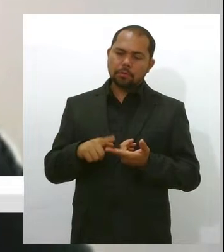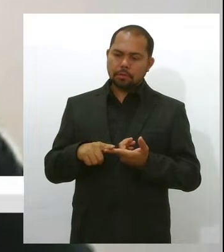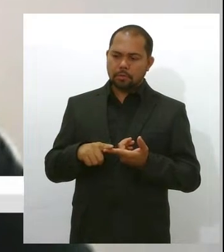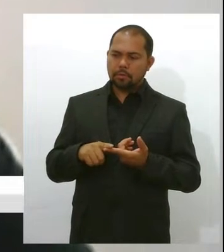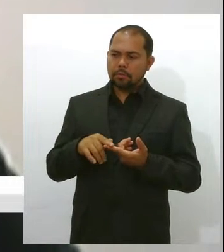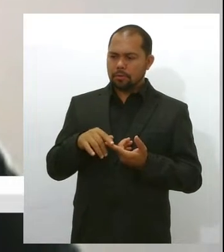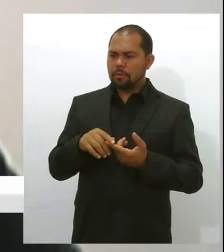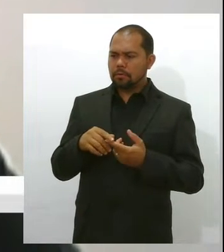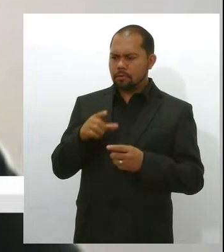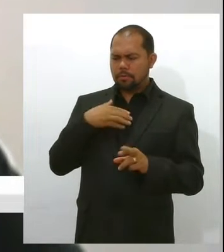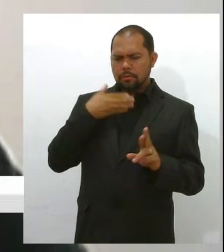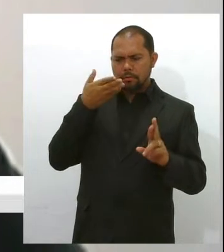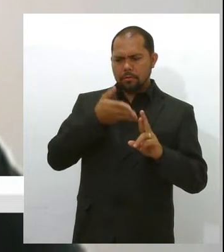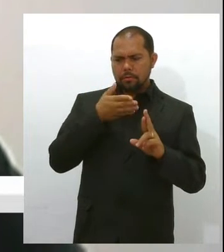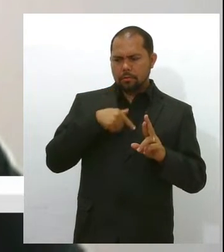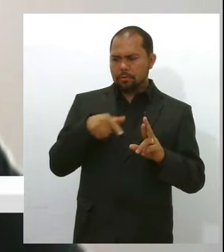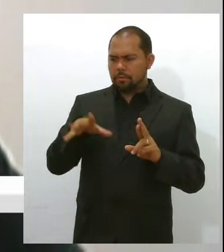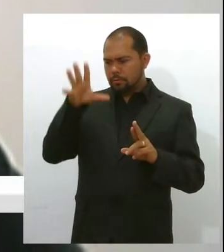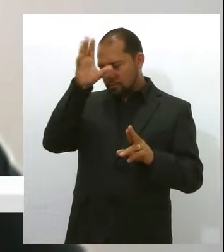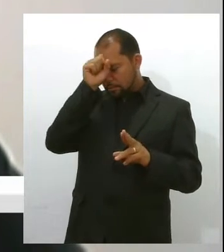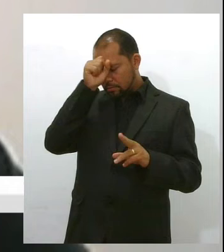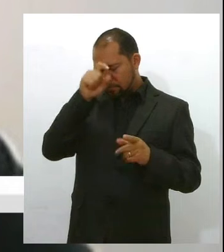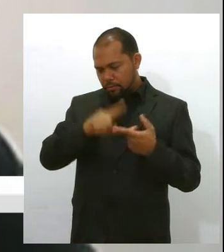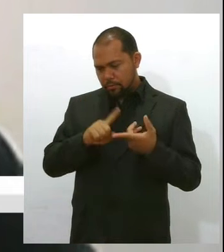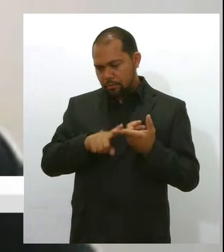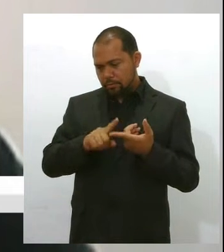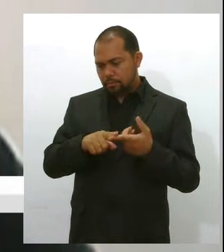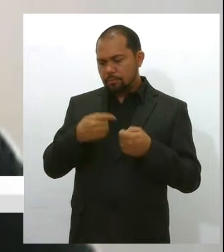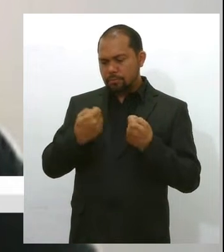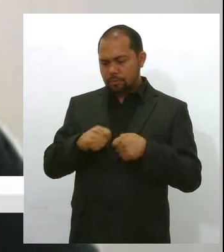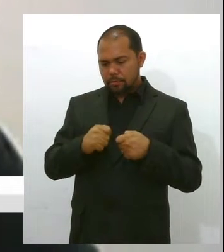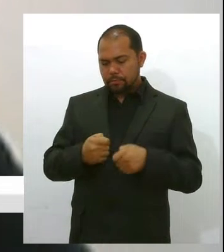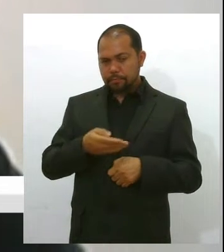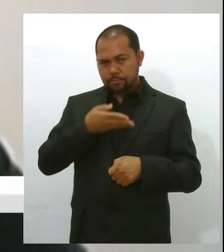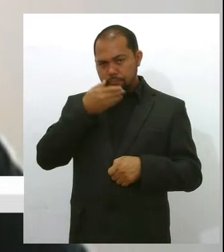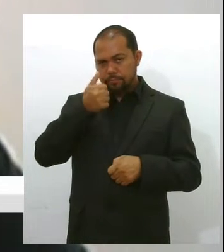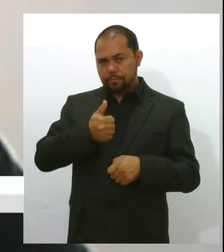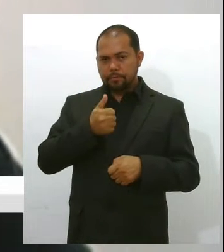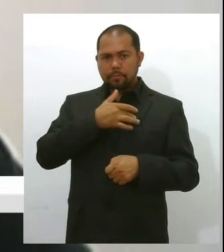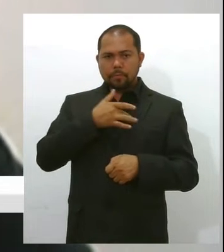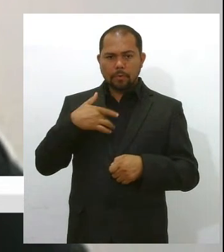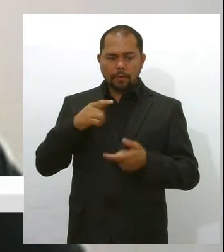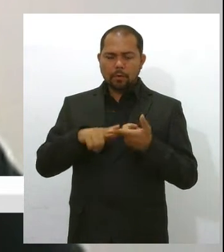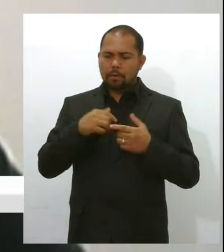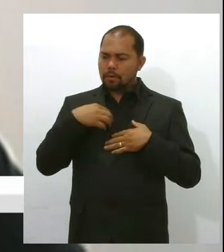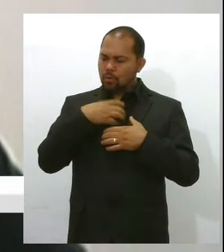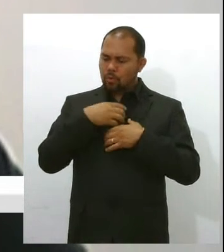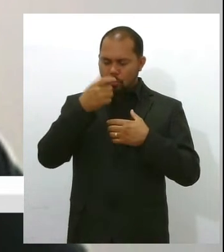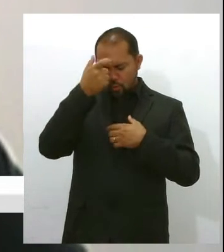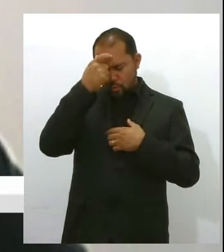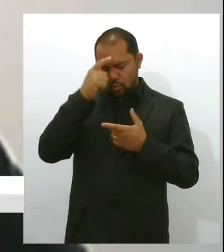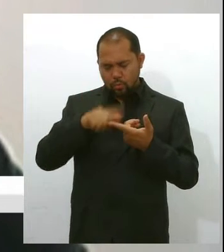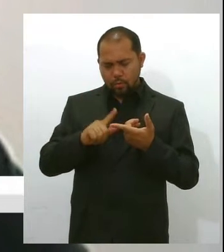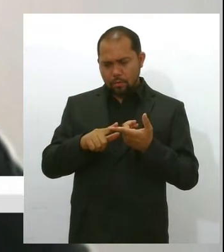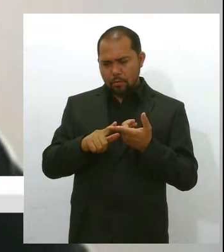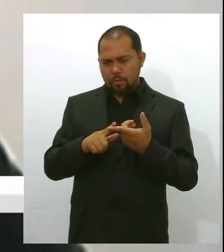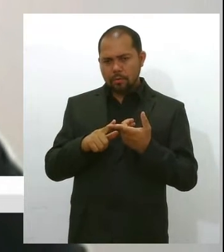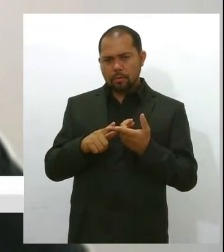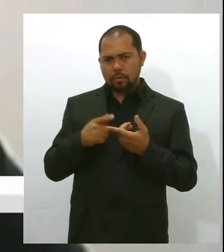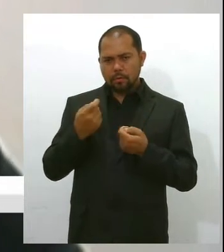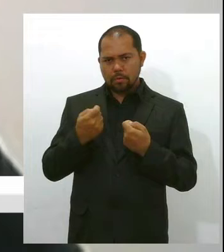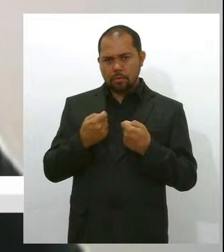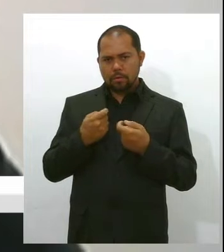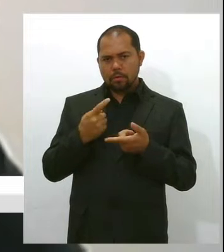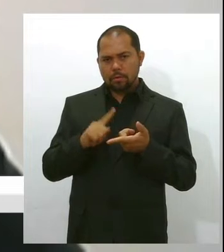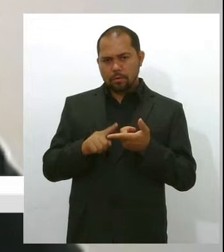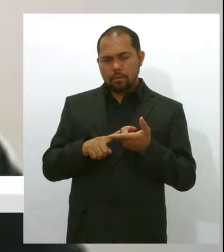assim. Eu preciso estar bem para cuidar dela, assim. E então também vem essa coisa do